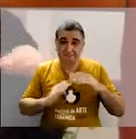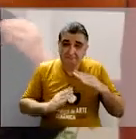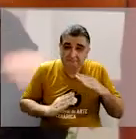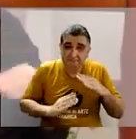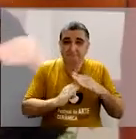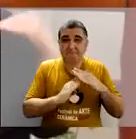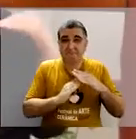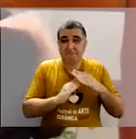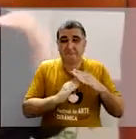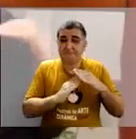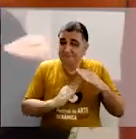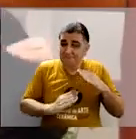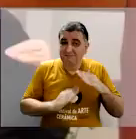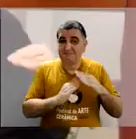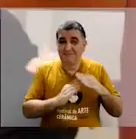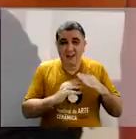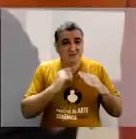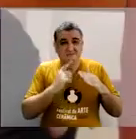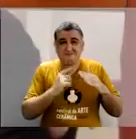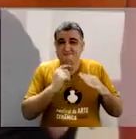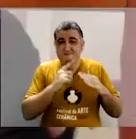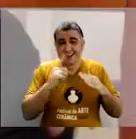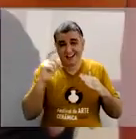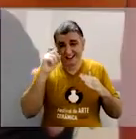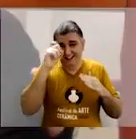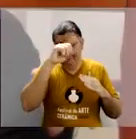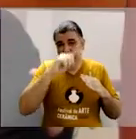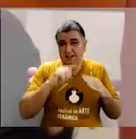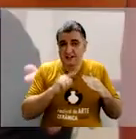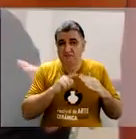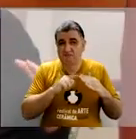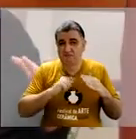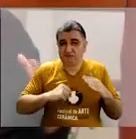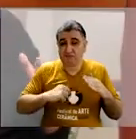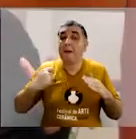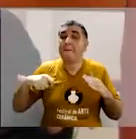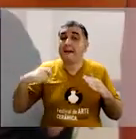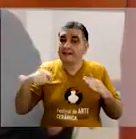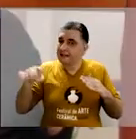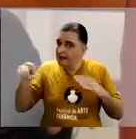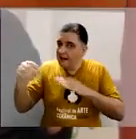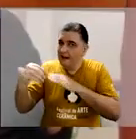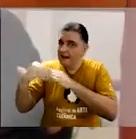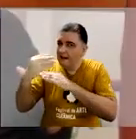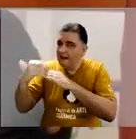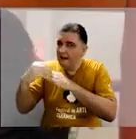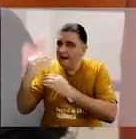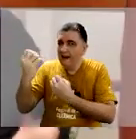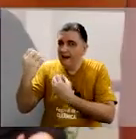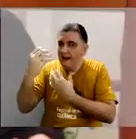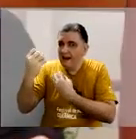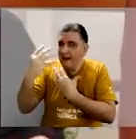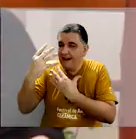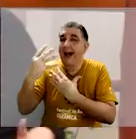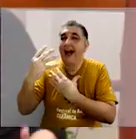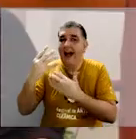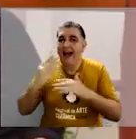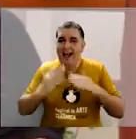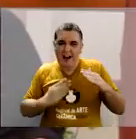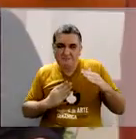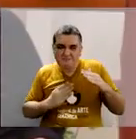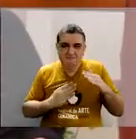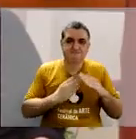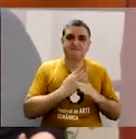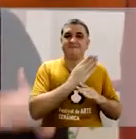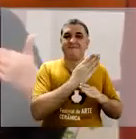conseguir transcender determinado patamar de dificuldade. Tem que aprender com quem